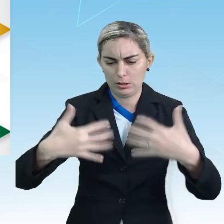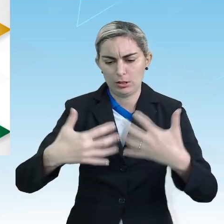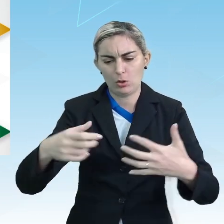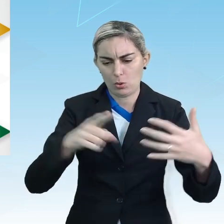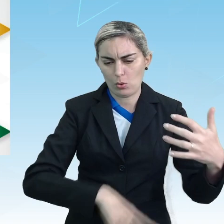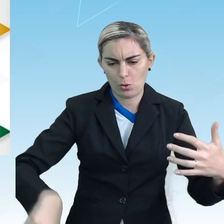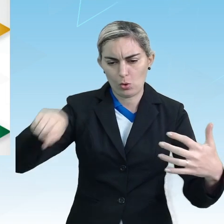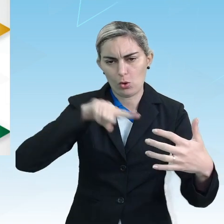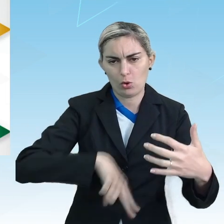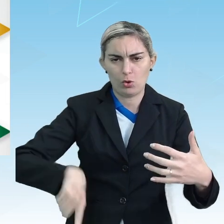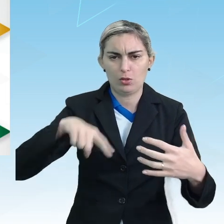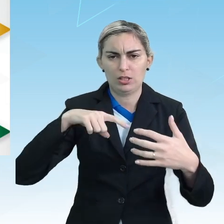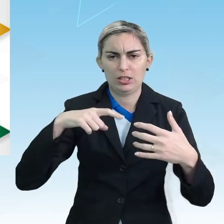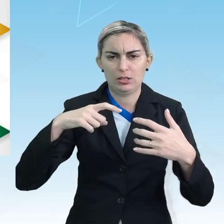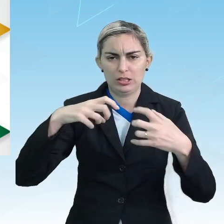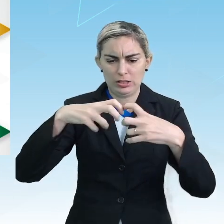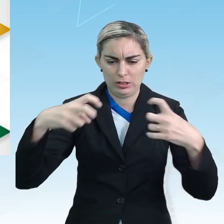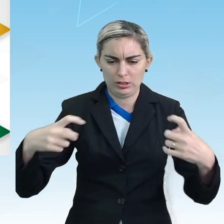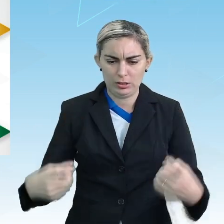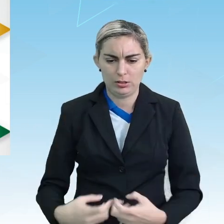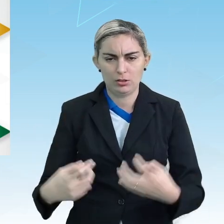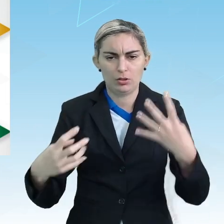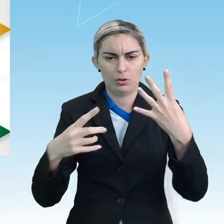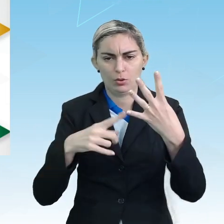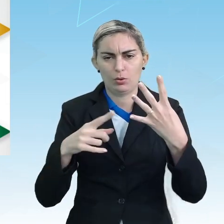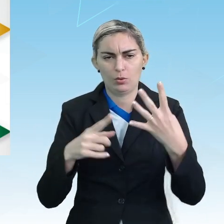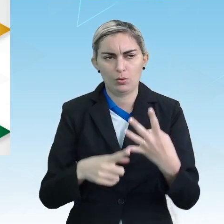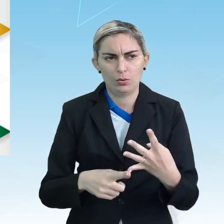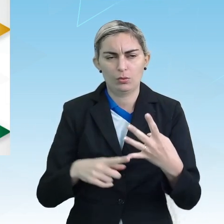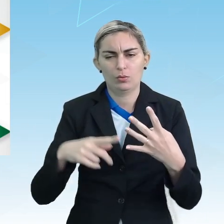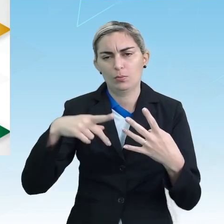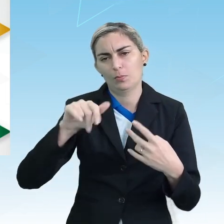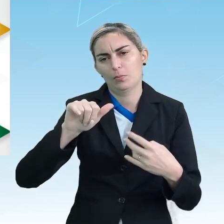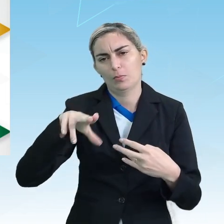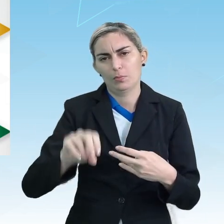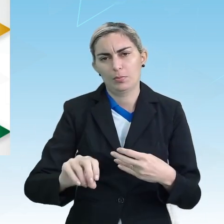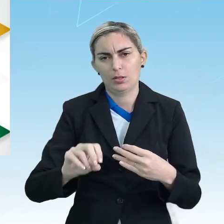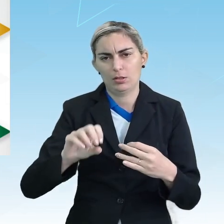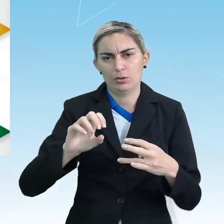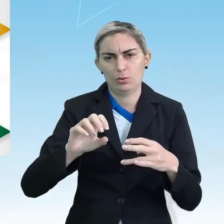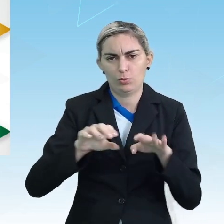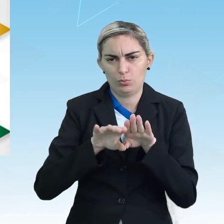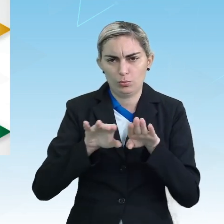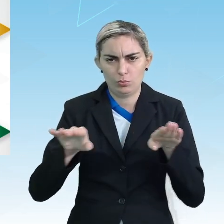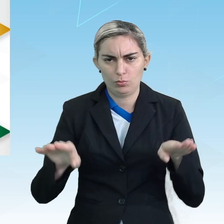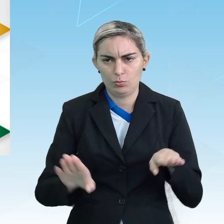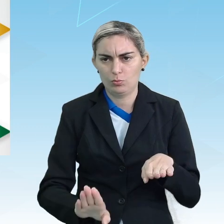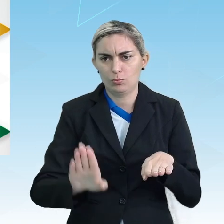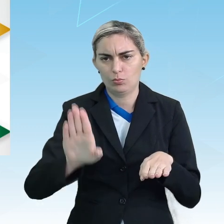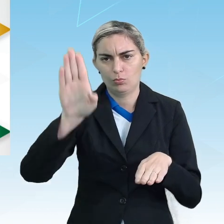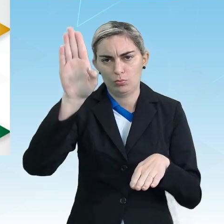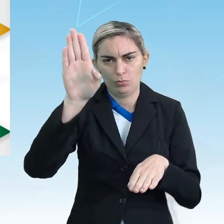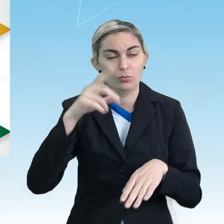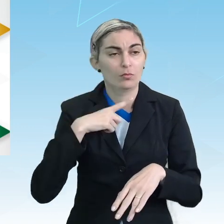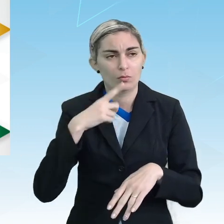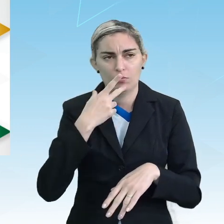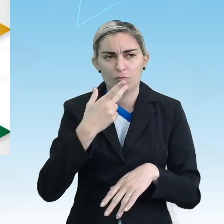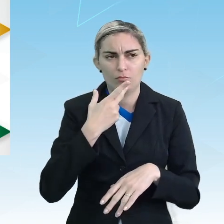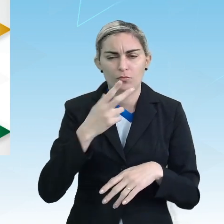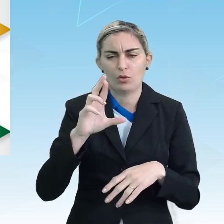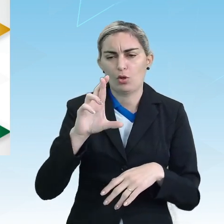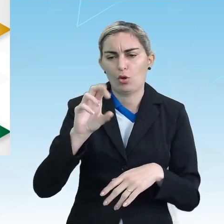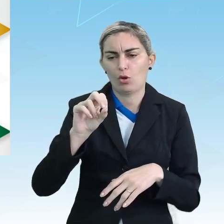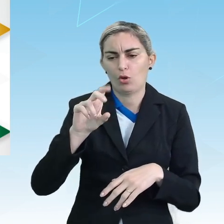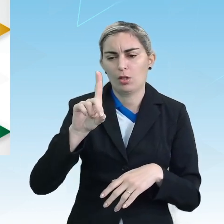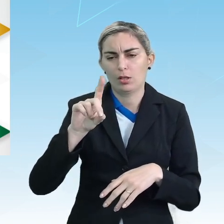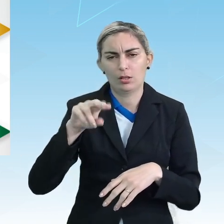roda dentada e a quarta a gente chama de plano inclinado. Vamos agora falar sobre a rodana